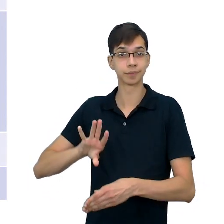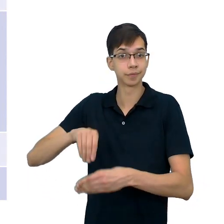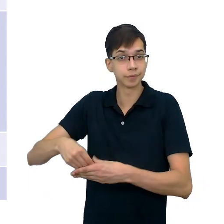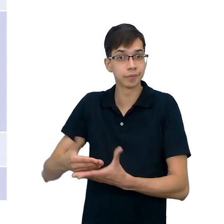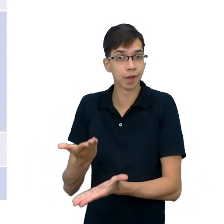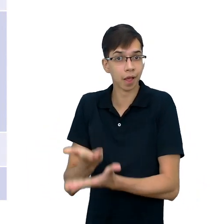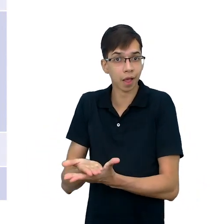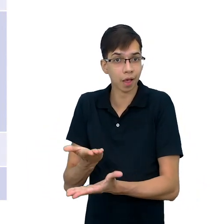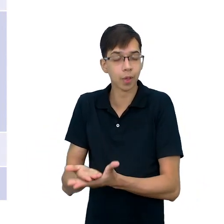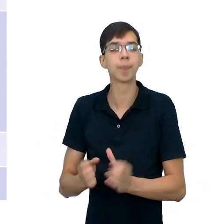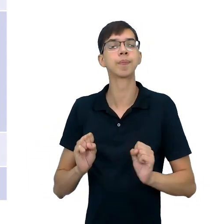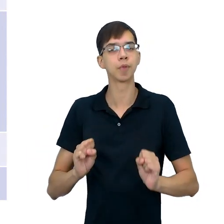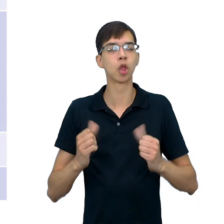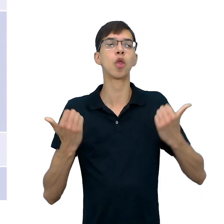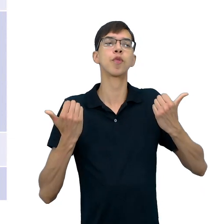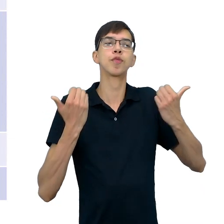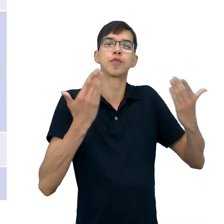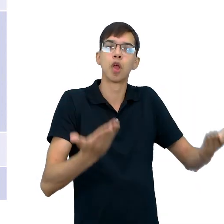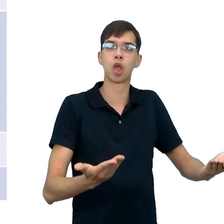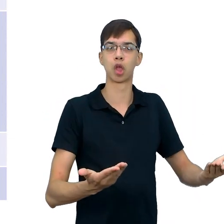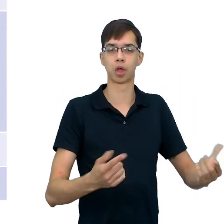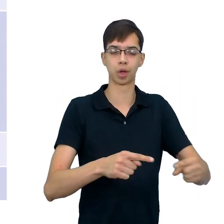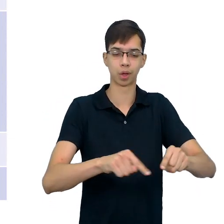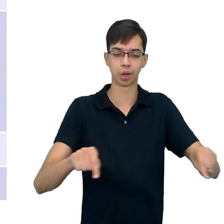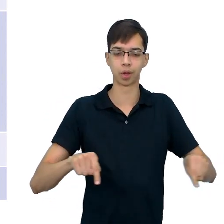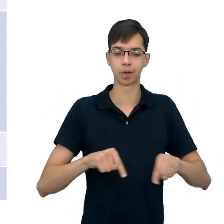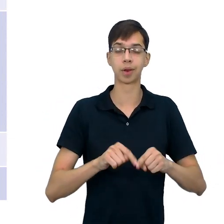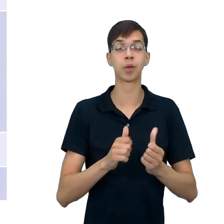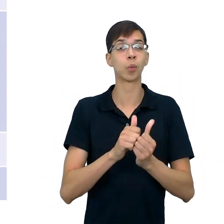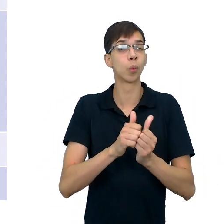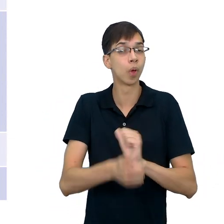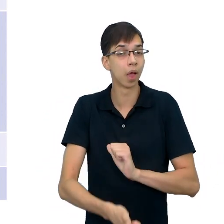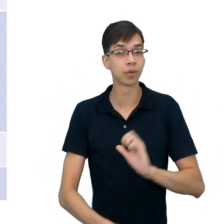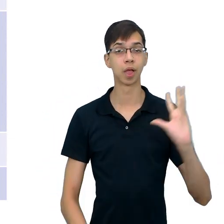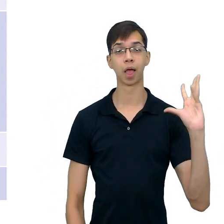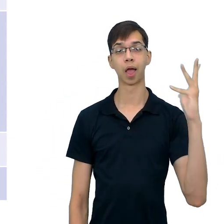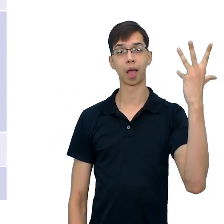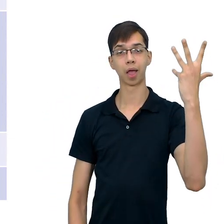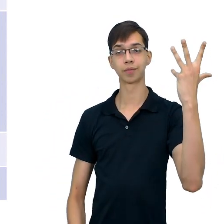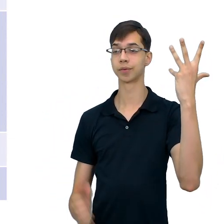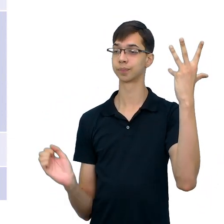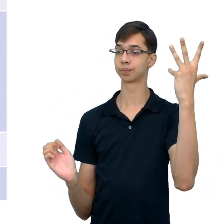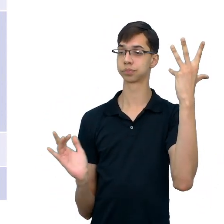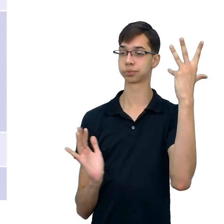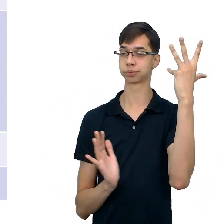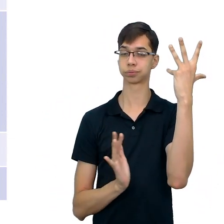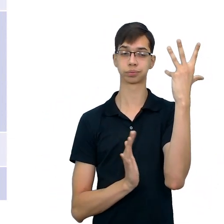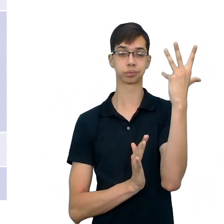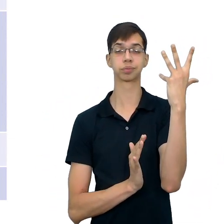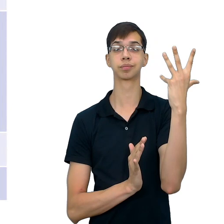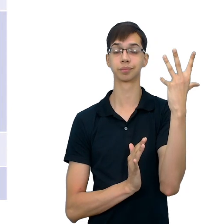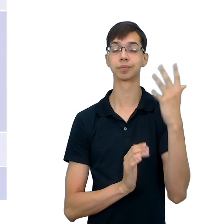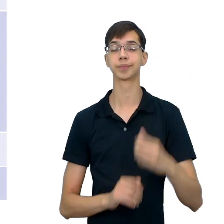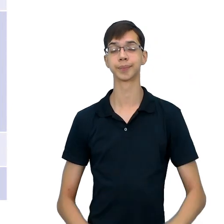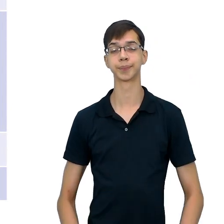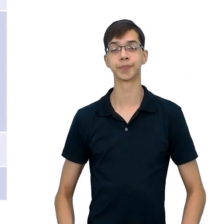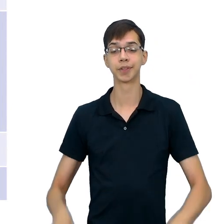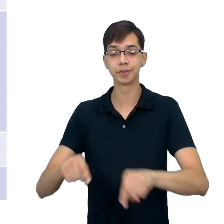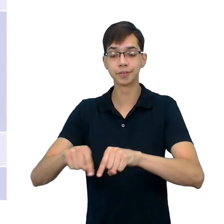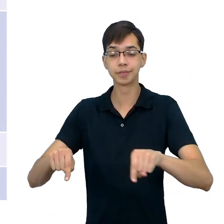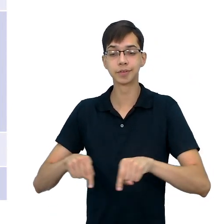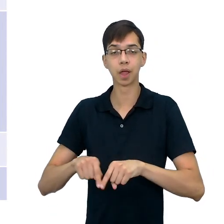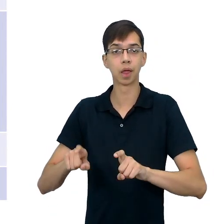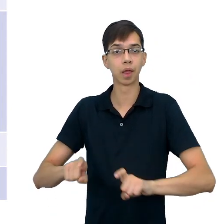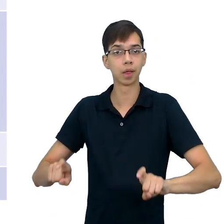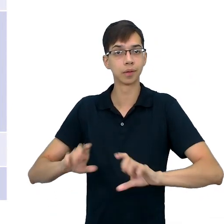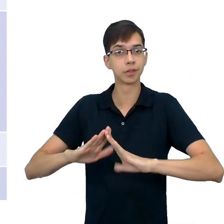no pátio, na quadra, né, embaixo de uma árvore, ou até mesmo na sala de informática, entre outros espaços aí da